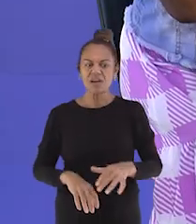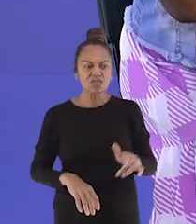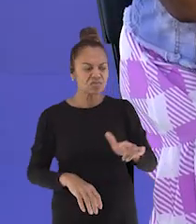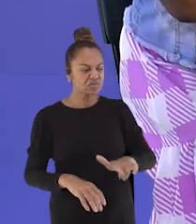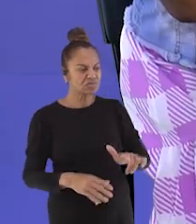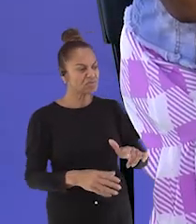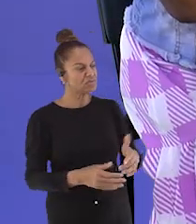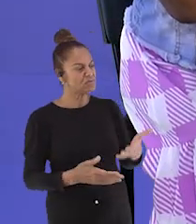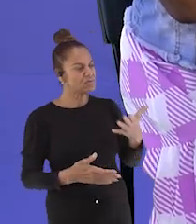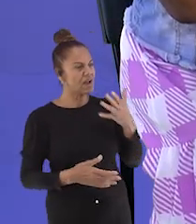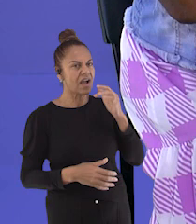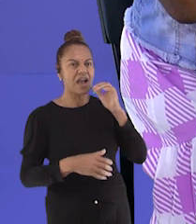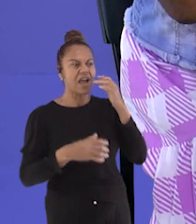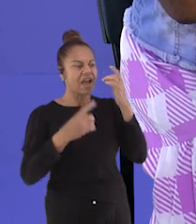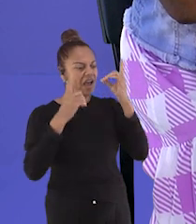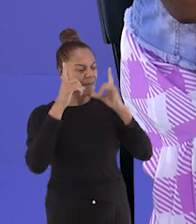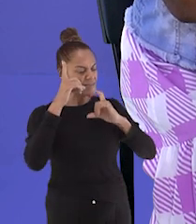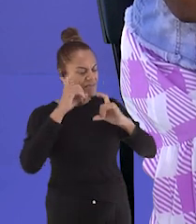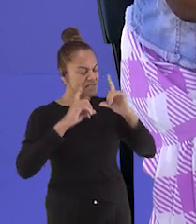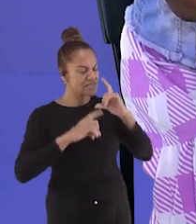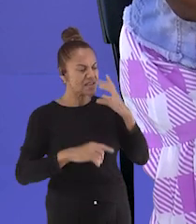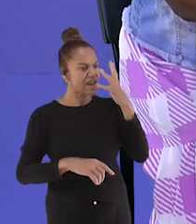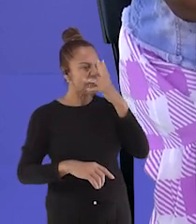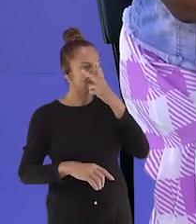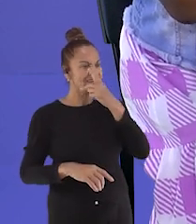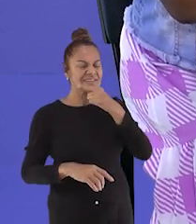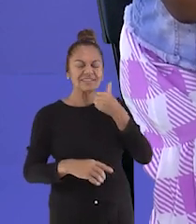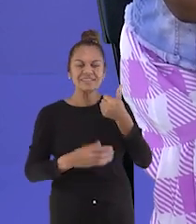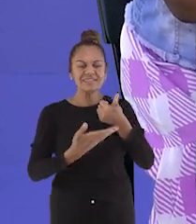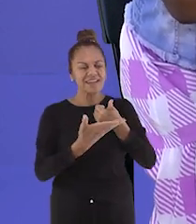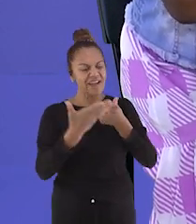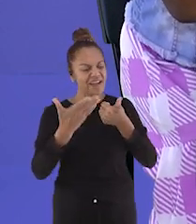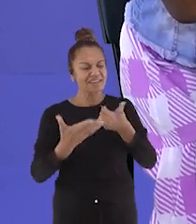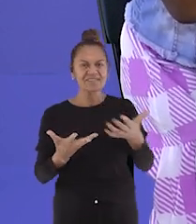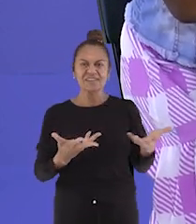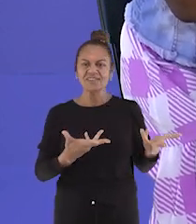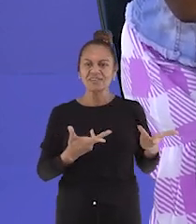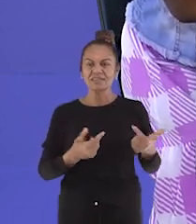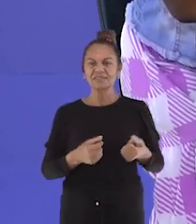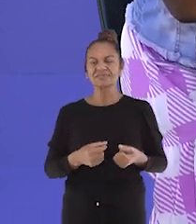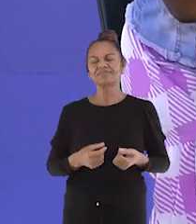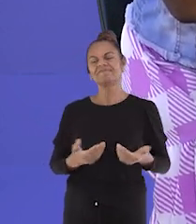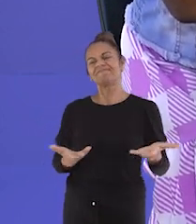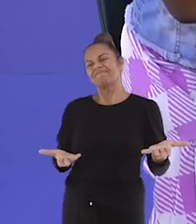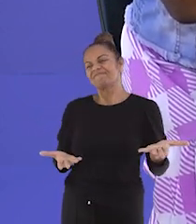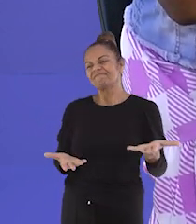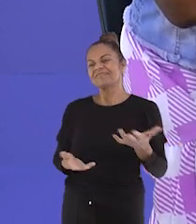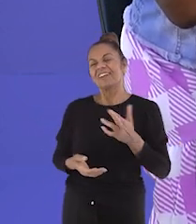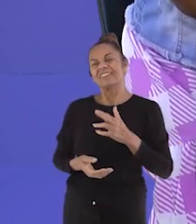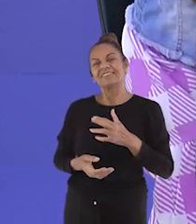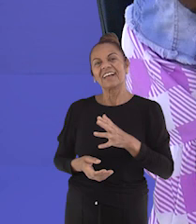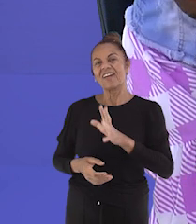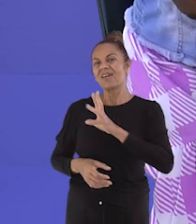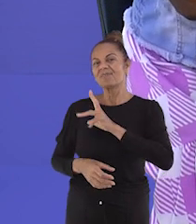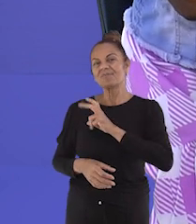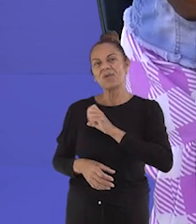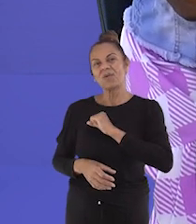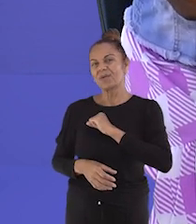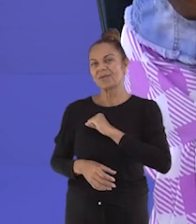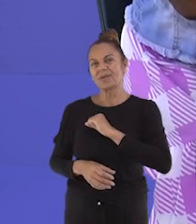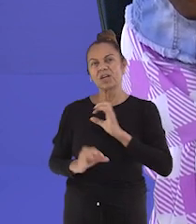assim? Cheia de saúde, linda, maravilhosa. O amor, o amor. Você, tudo que você faz com amor, você não vê o tempo